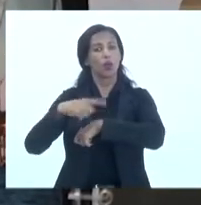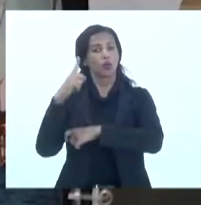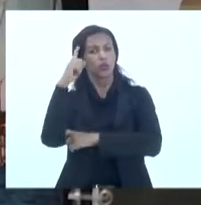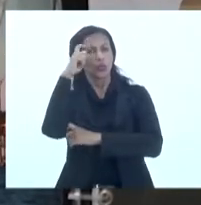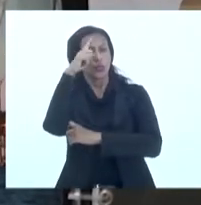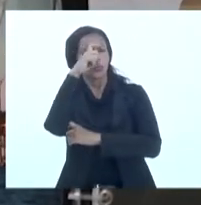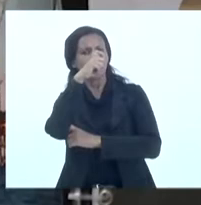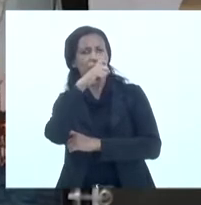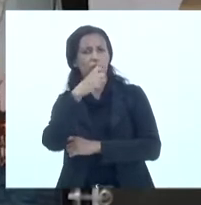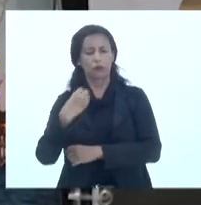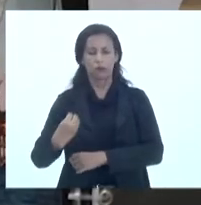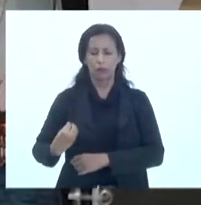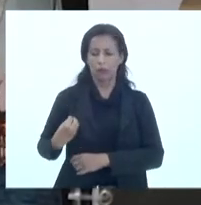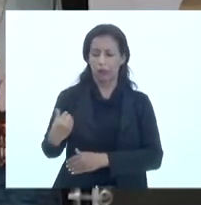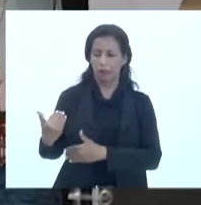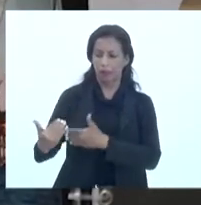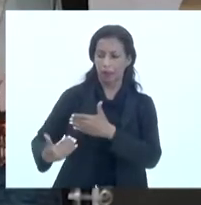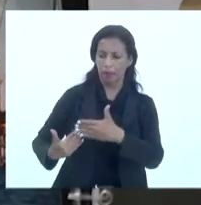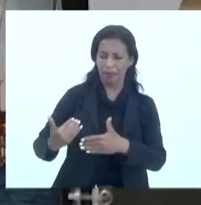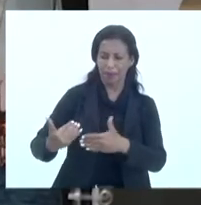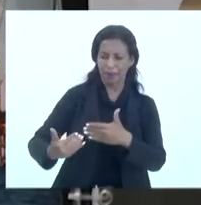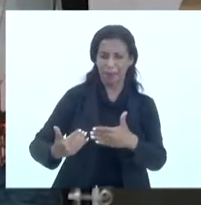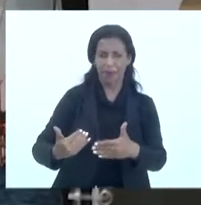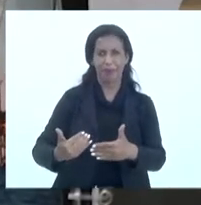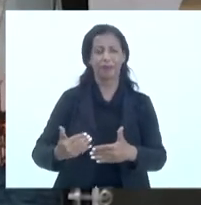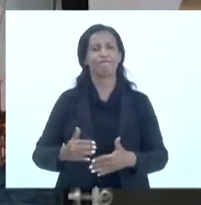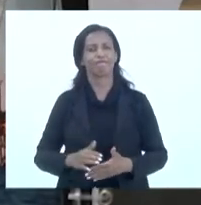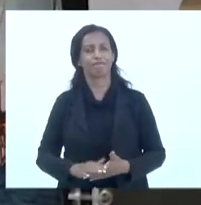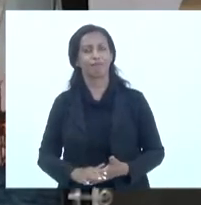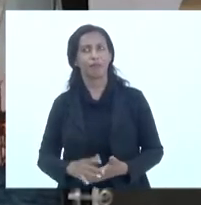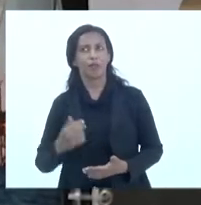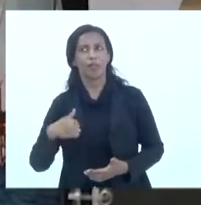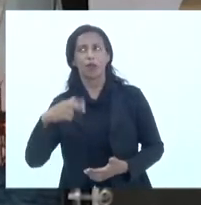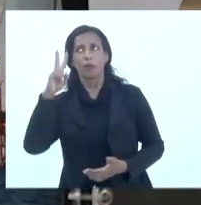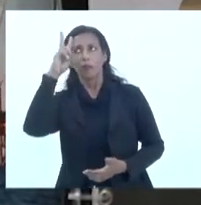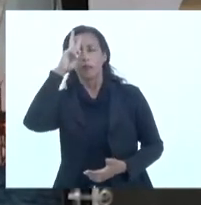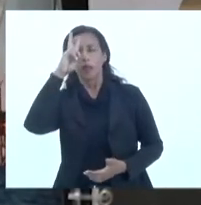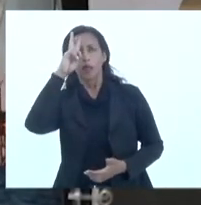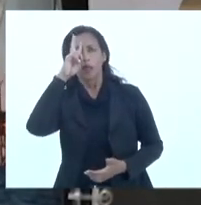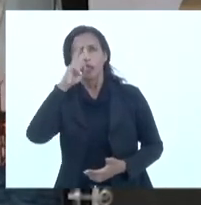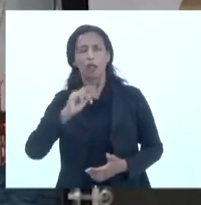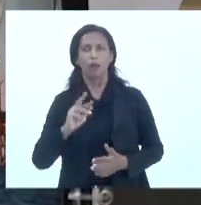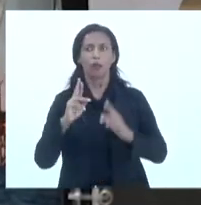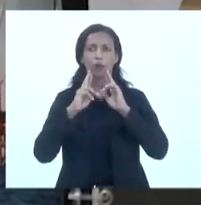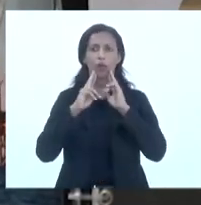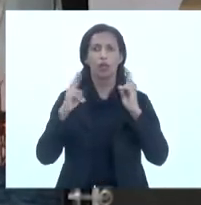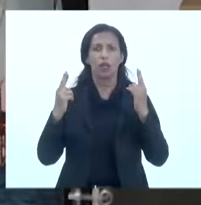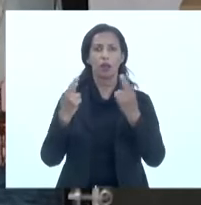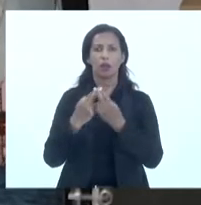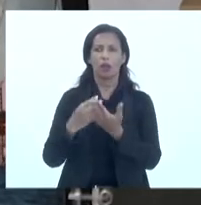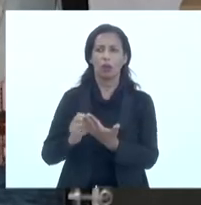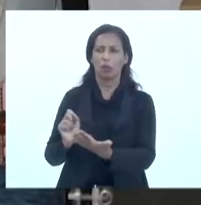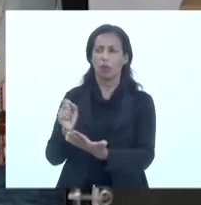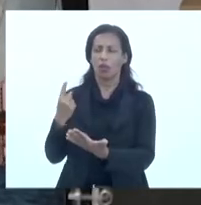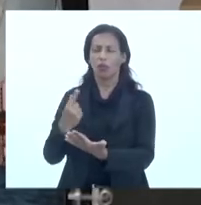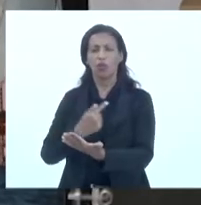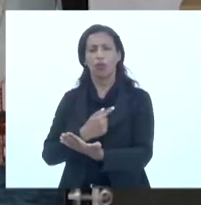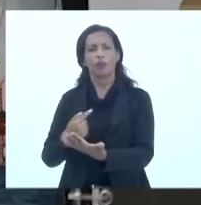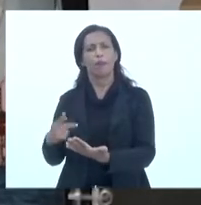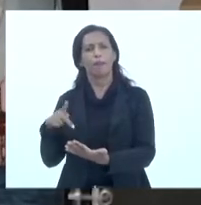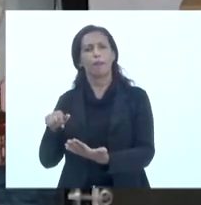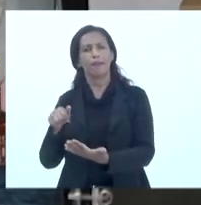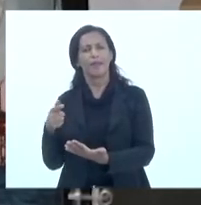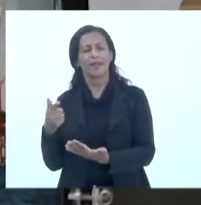que a gente passou no passado recente. Eu me lembro perfeitamente, em reuniões com o Pezão, a gente